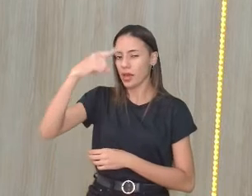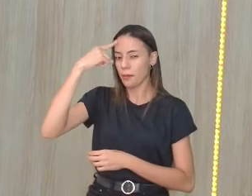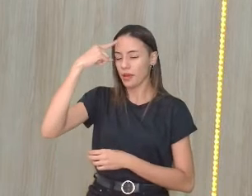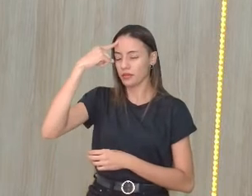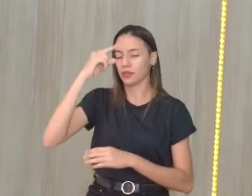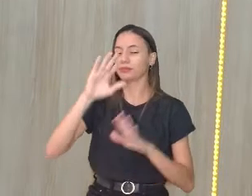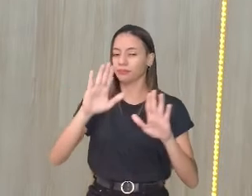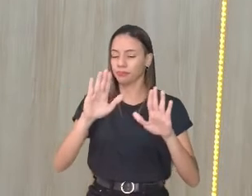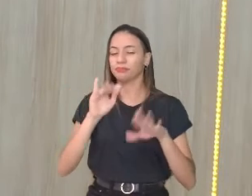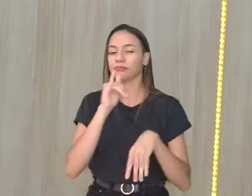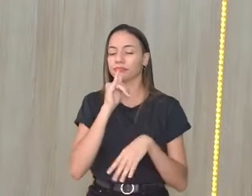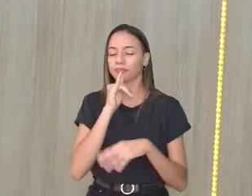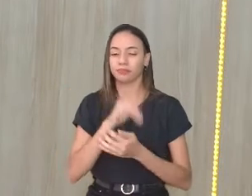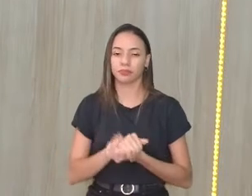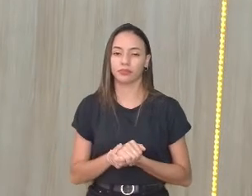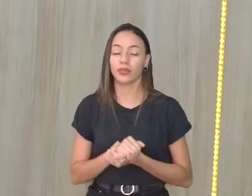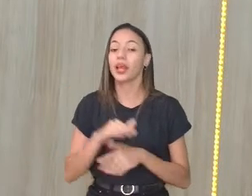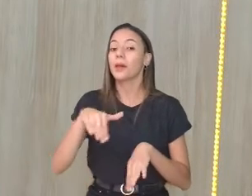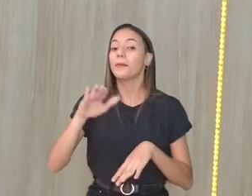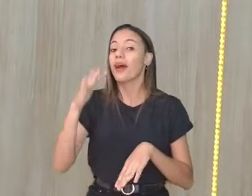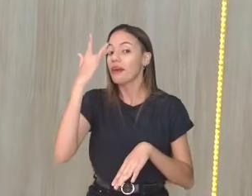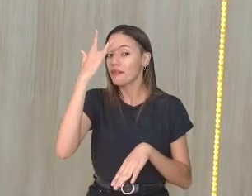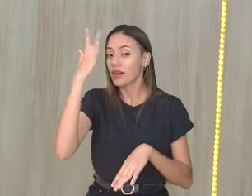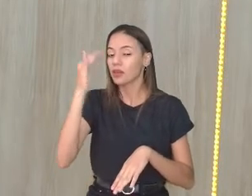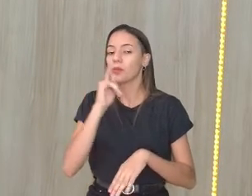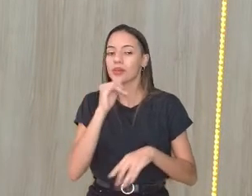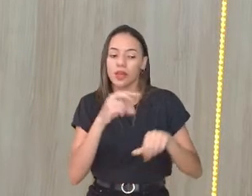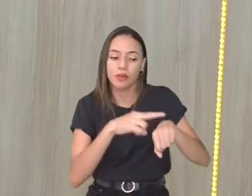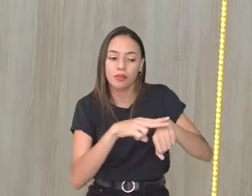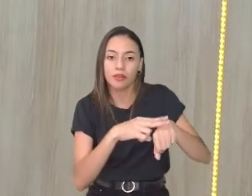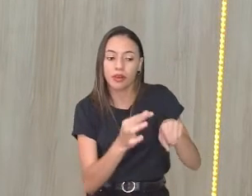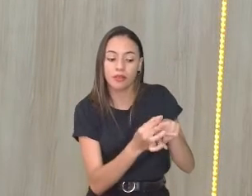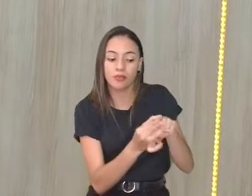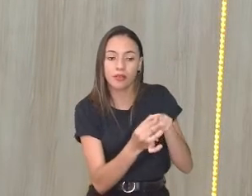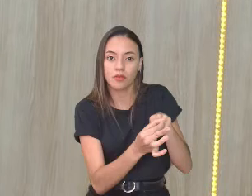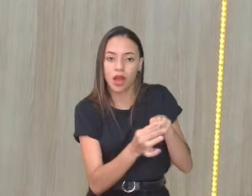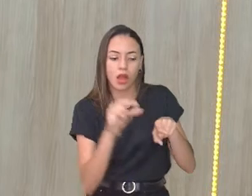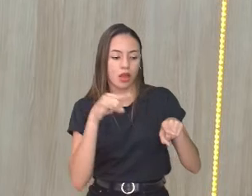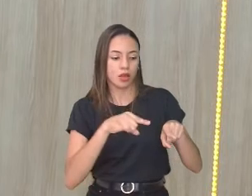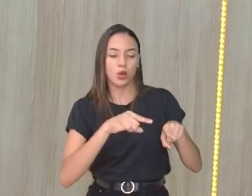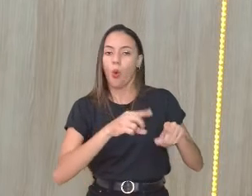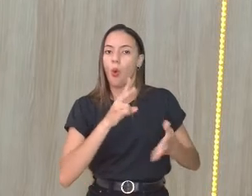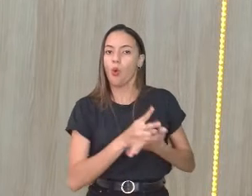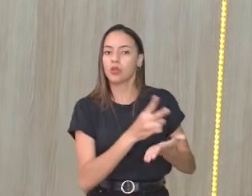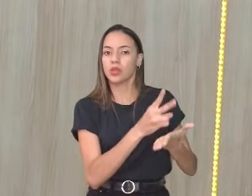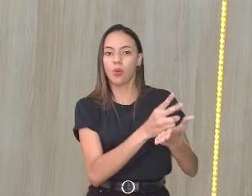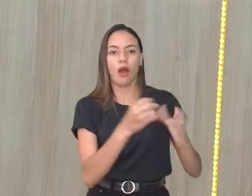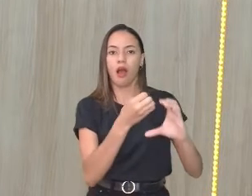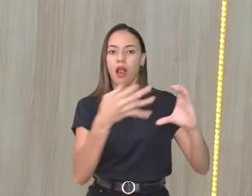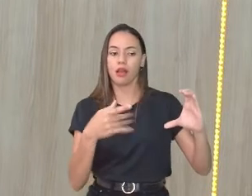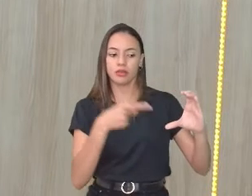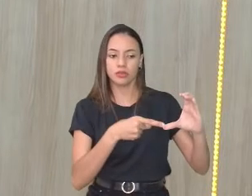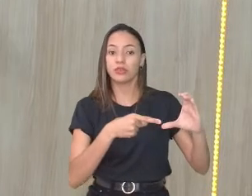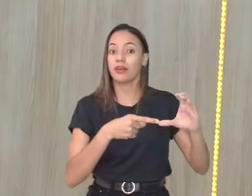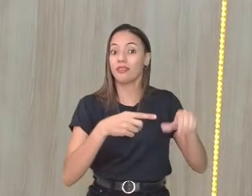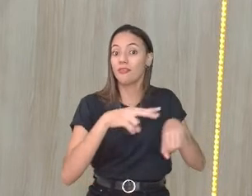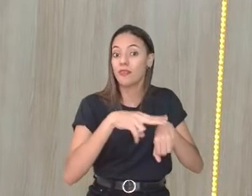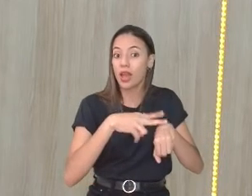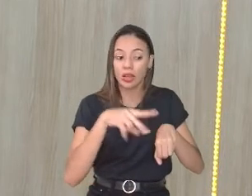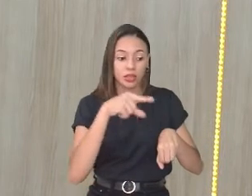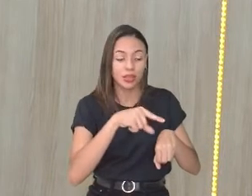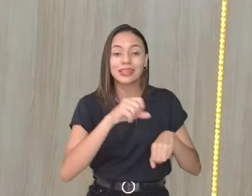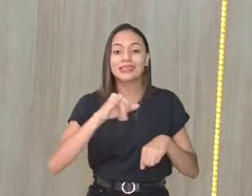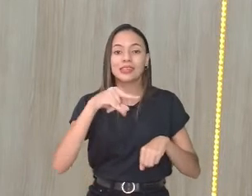comigo, gente. Fica mais fácil a ervilha manter a característica verde da semente se ela